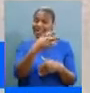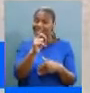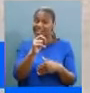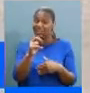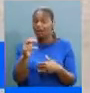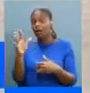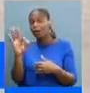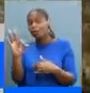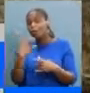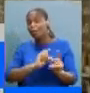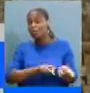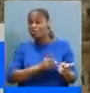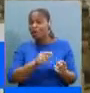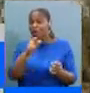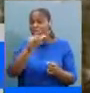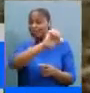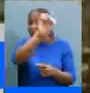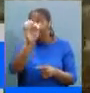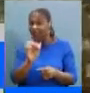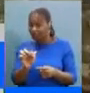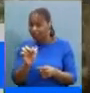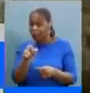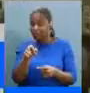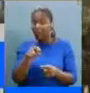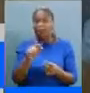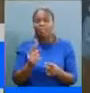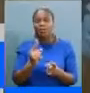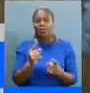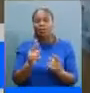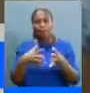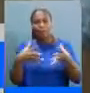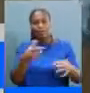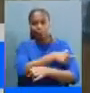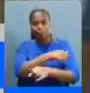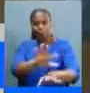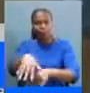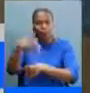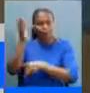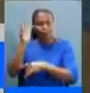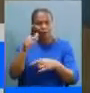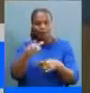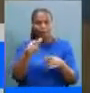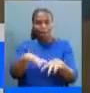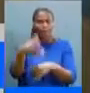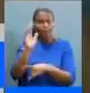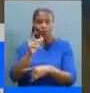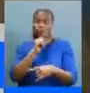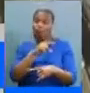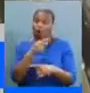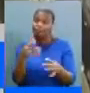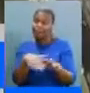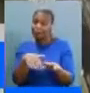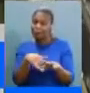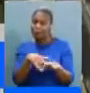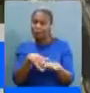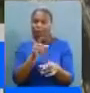13 a 14 de março em Dakar, Senegal, para que grande parte dos deputados desse Parlamento possa